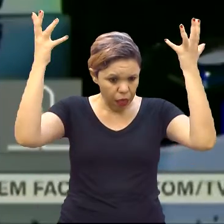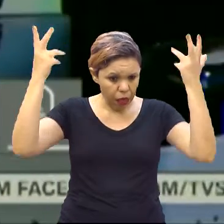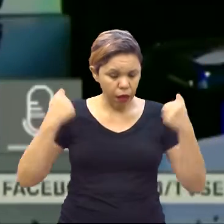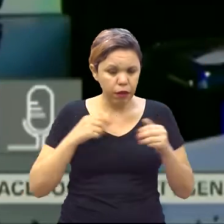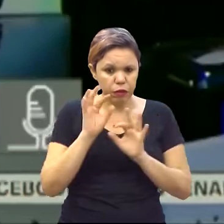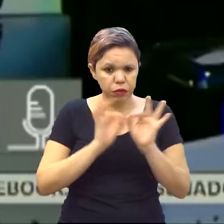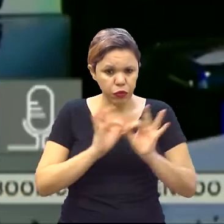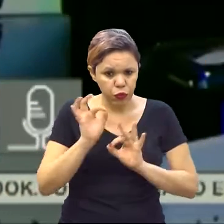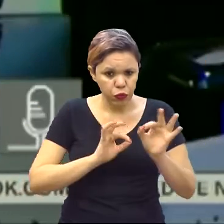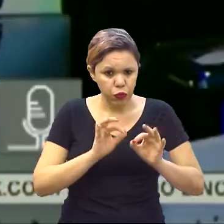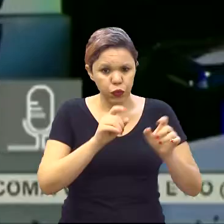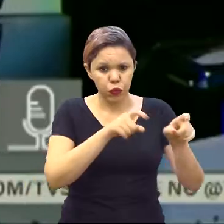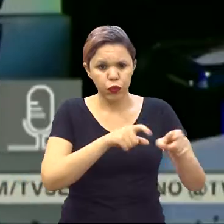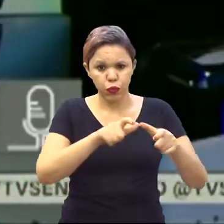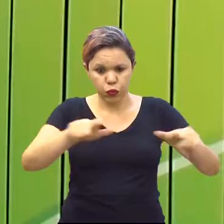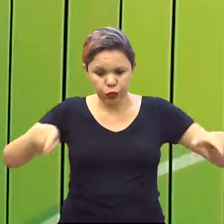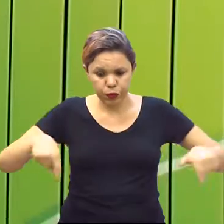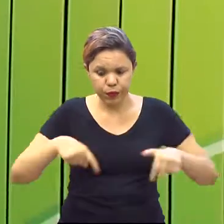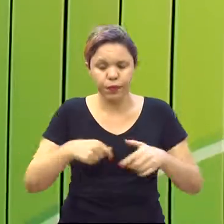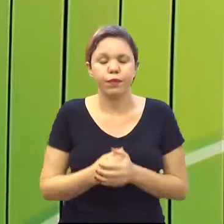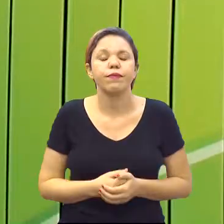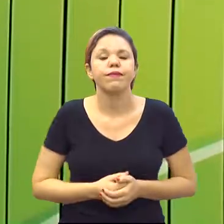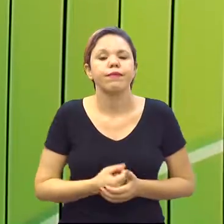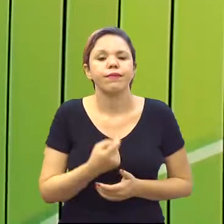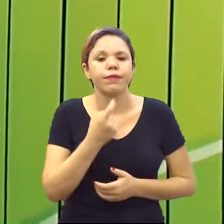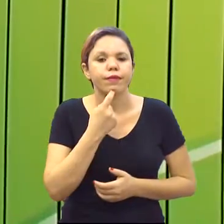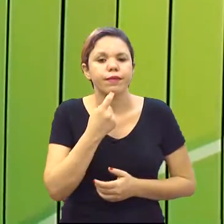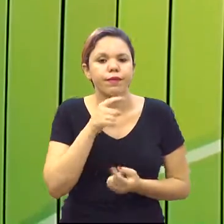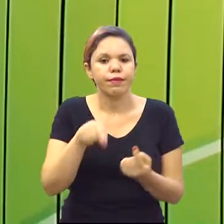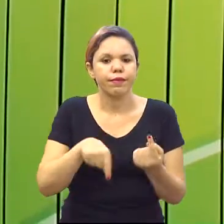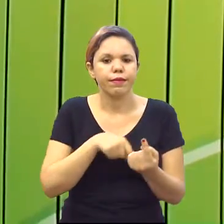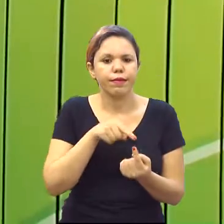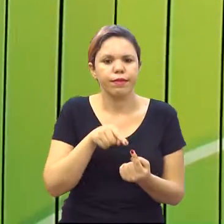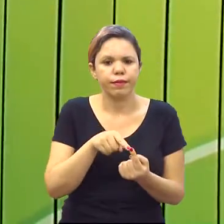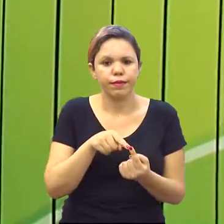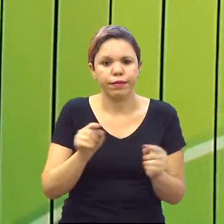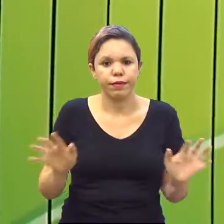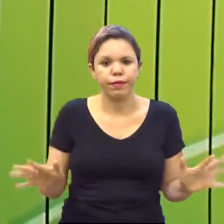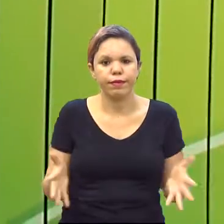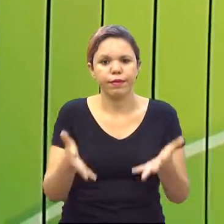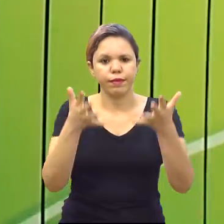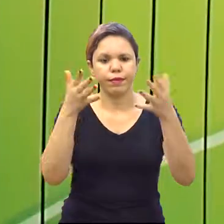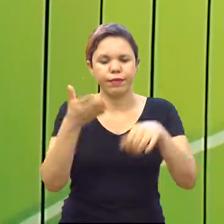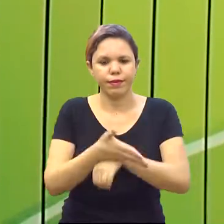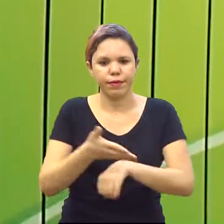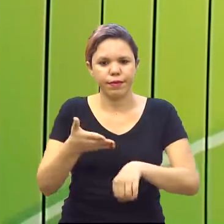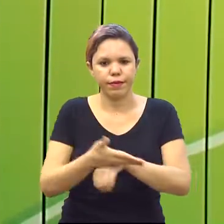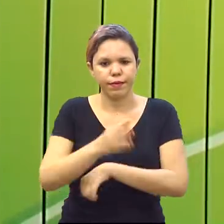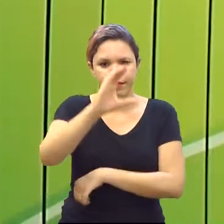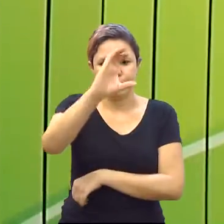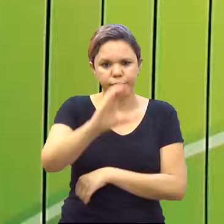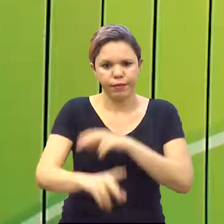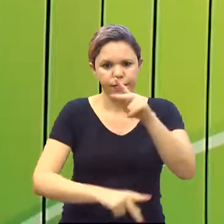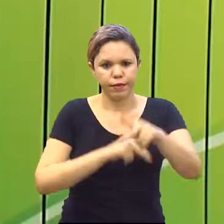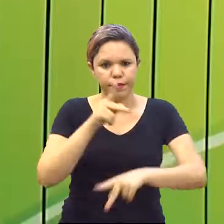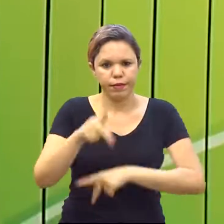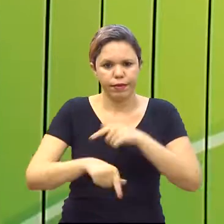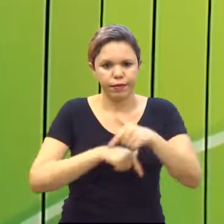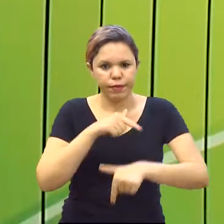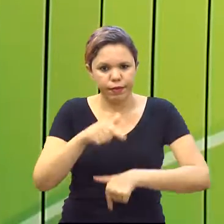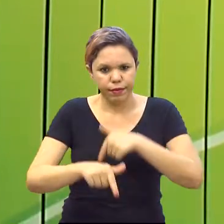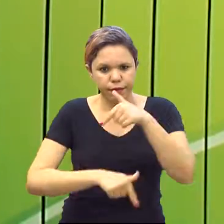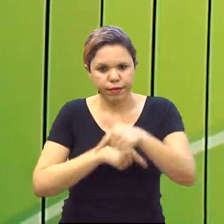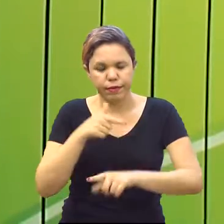e a regularização fundiária. E aqui em Campinas, com o objetivo de estimular a participação dos cidadãos